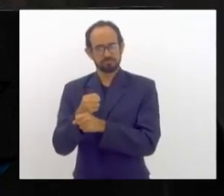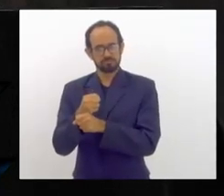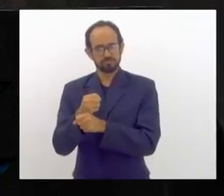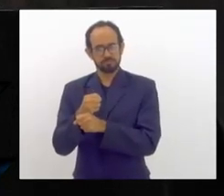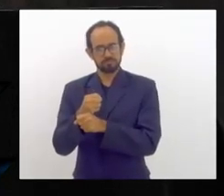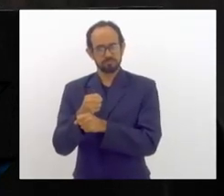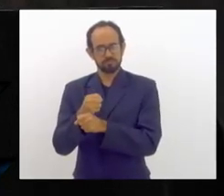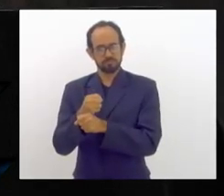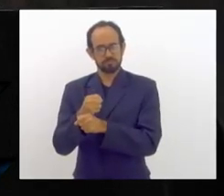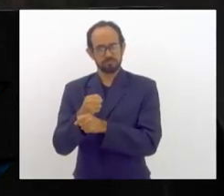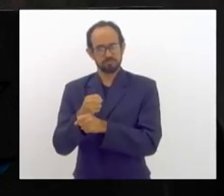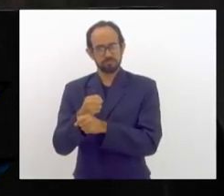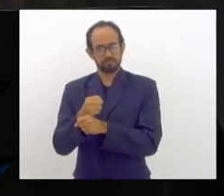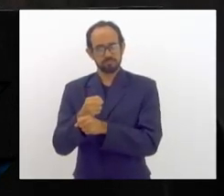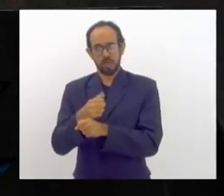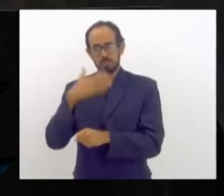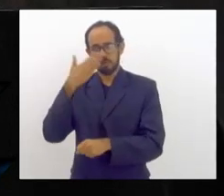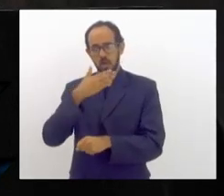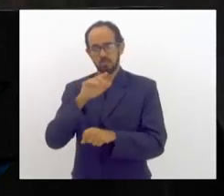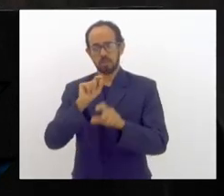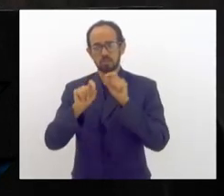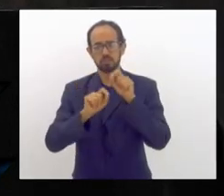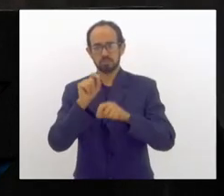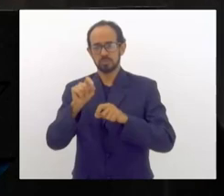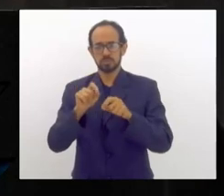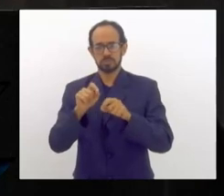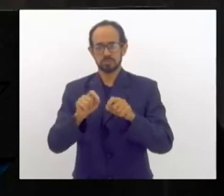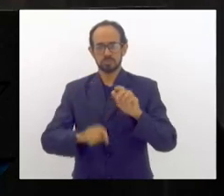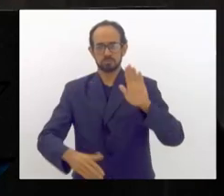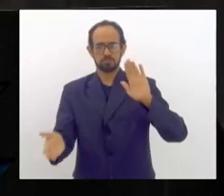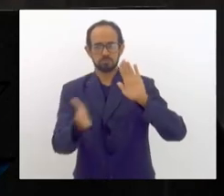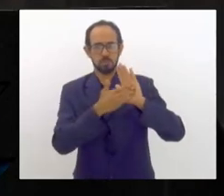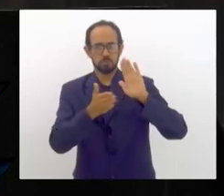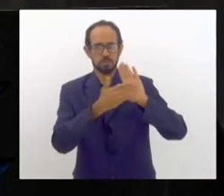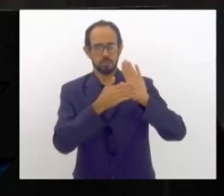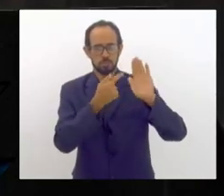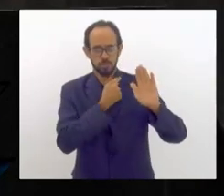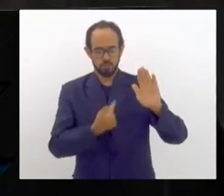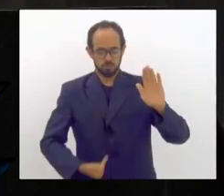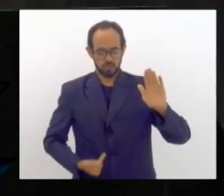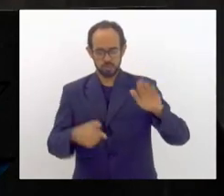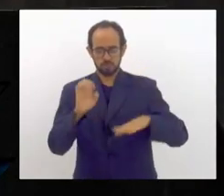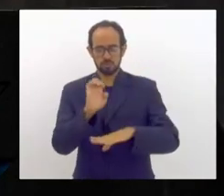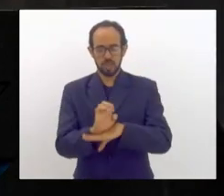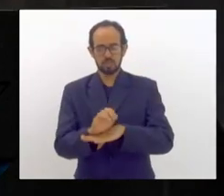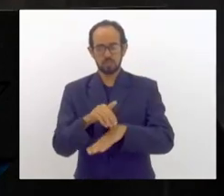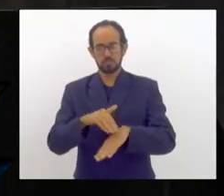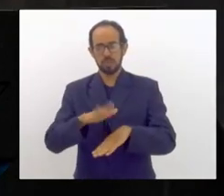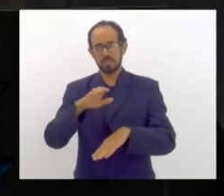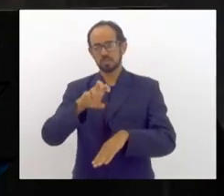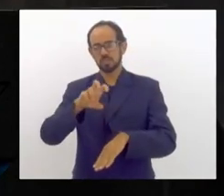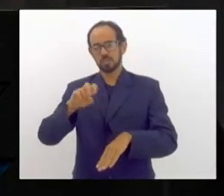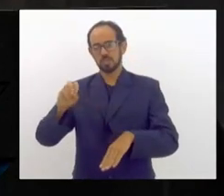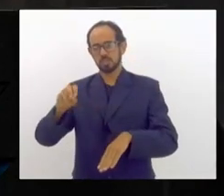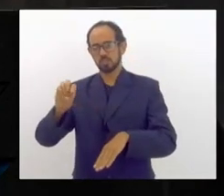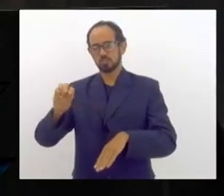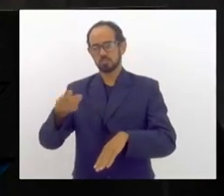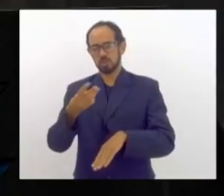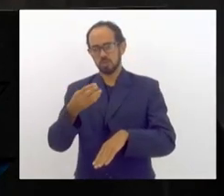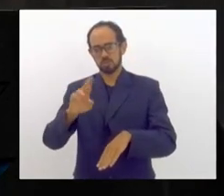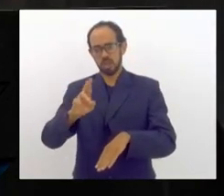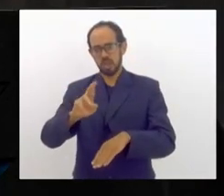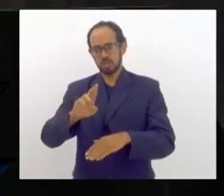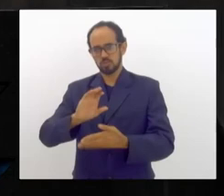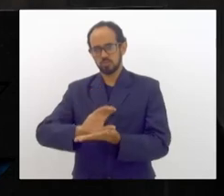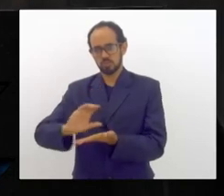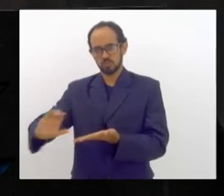provar, eu trago aqui, foi prometido pelo governo do estado mais de 500 milhões de investimento na